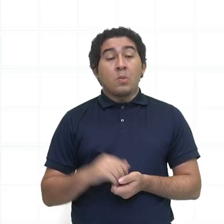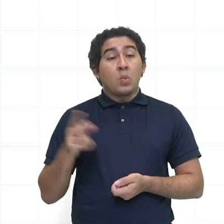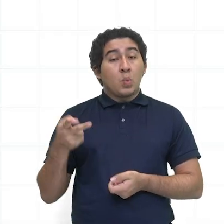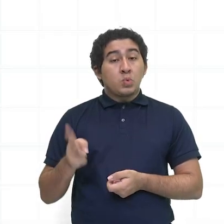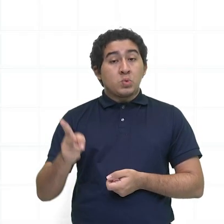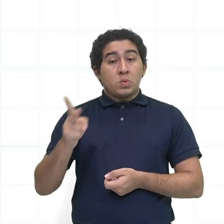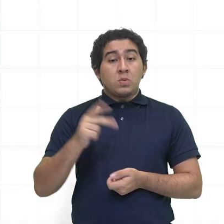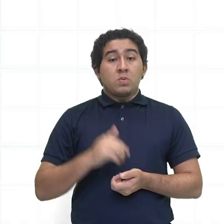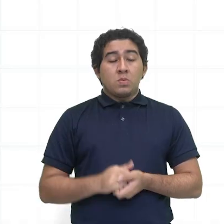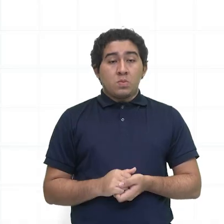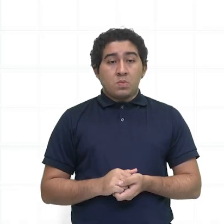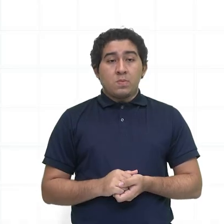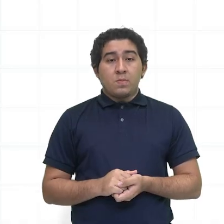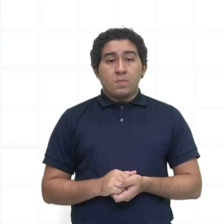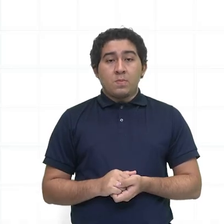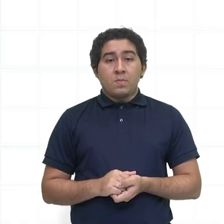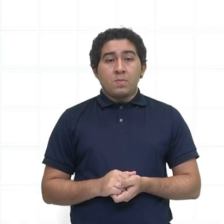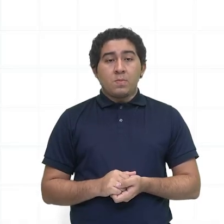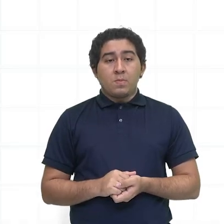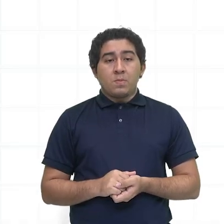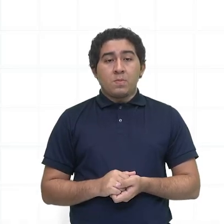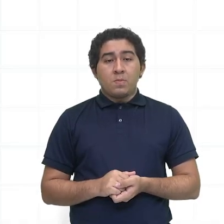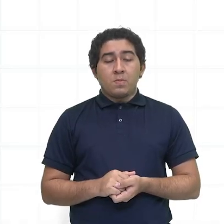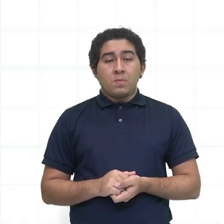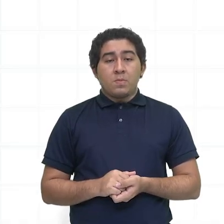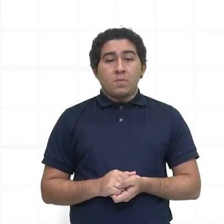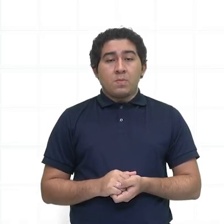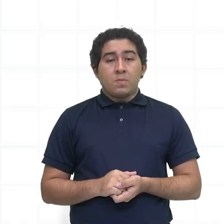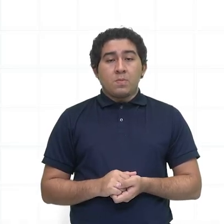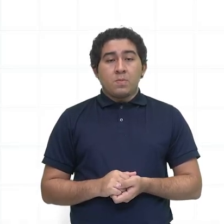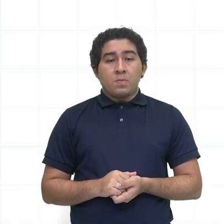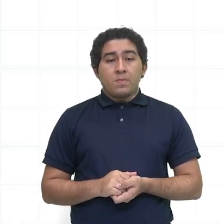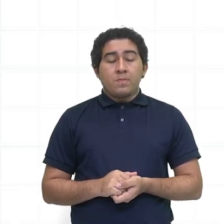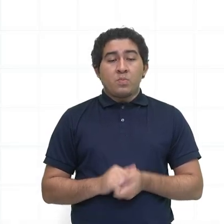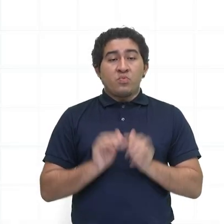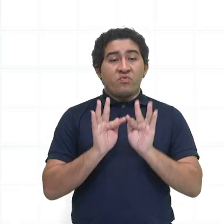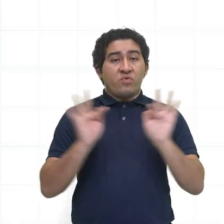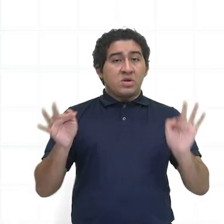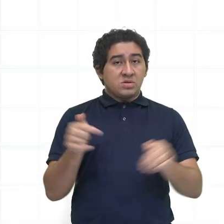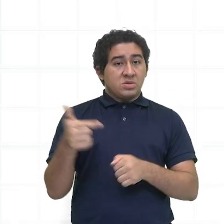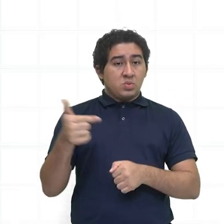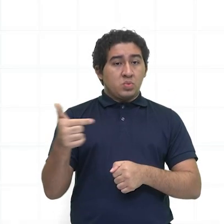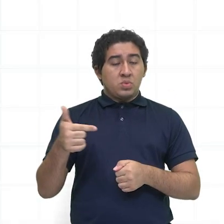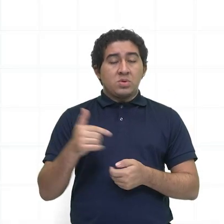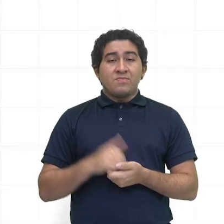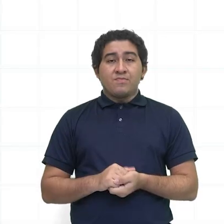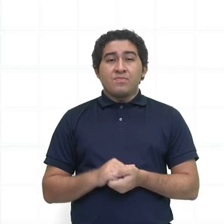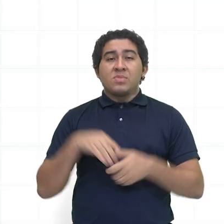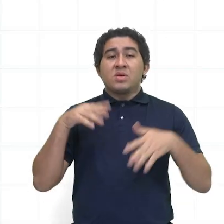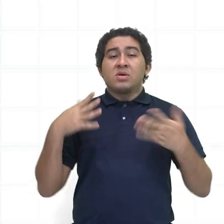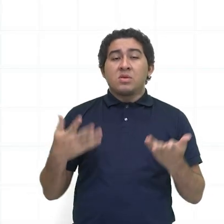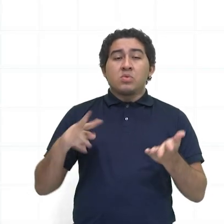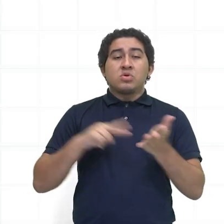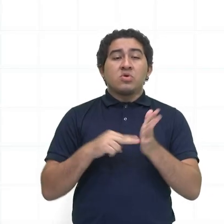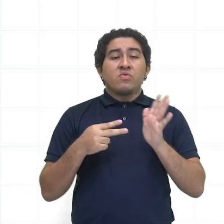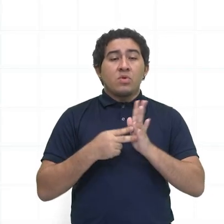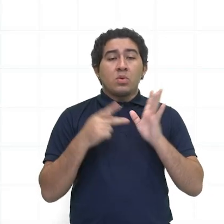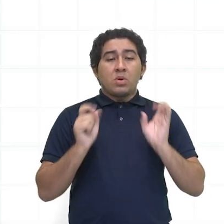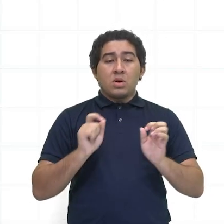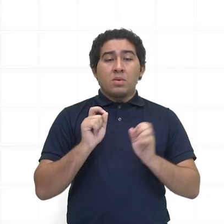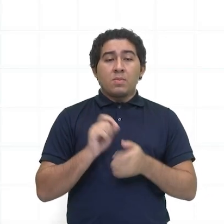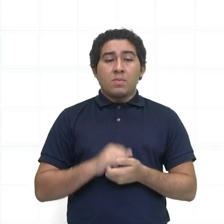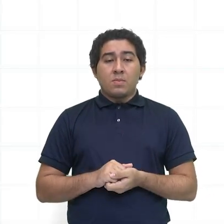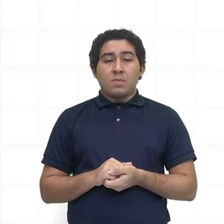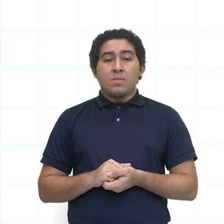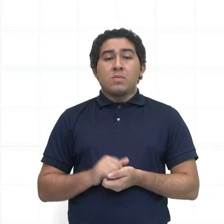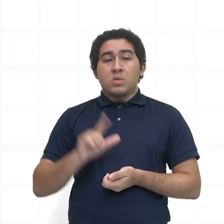Continuando, ó. They reading books about Amazonas. Dessa vez eu vou completar com o